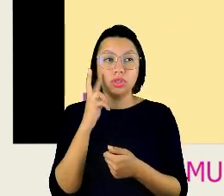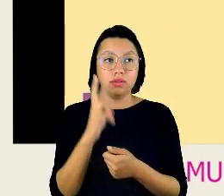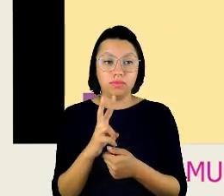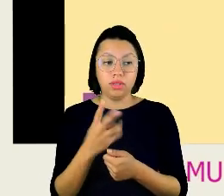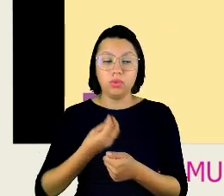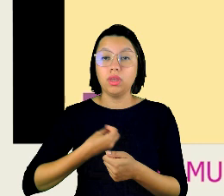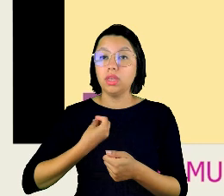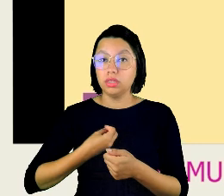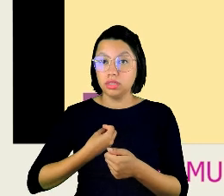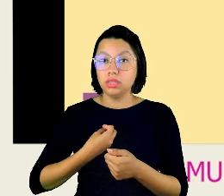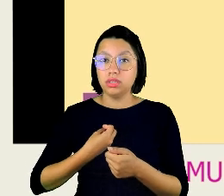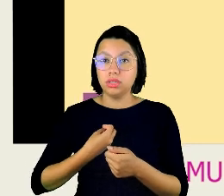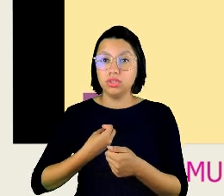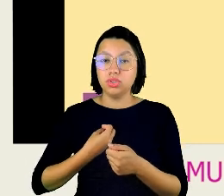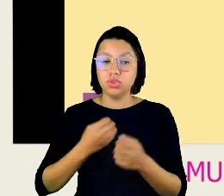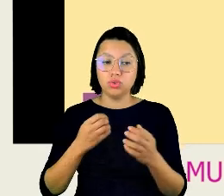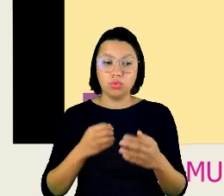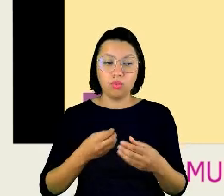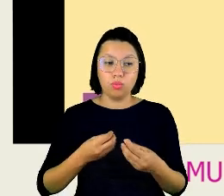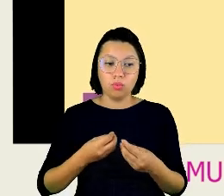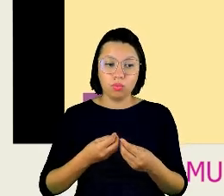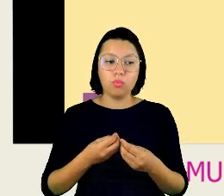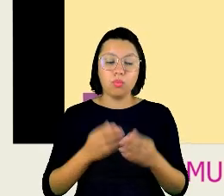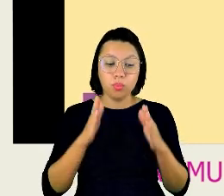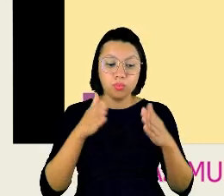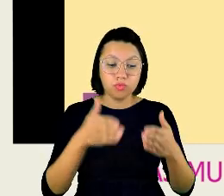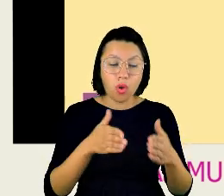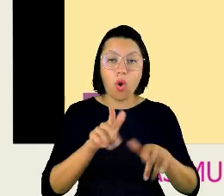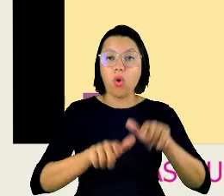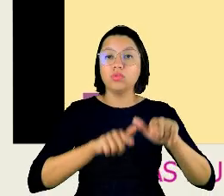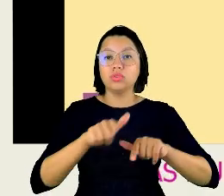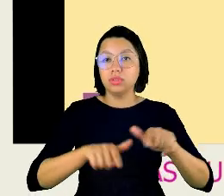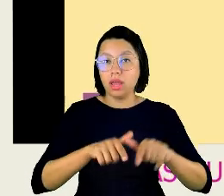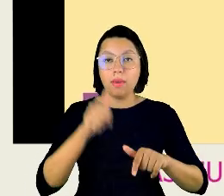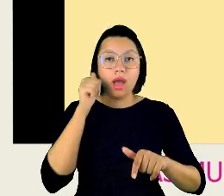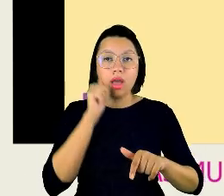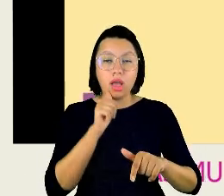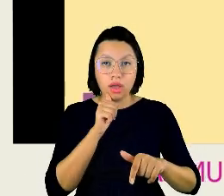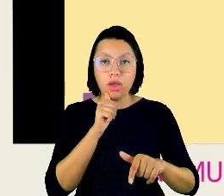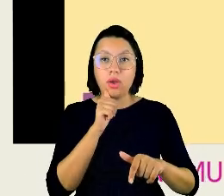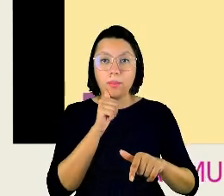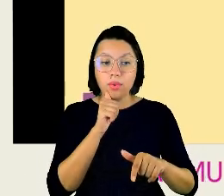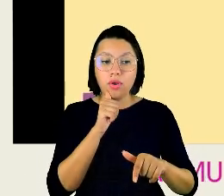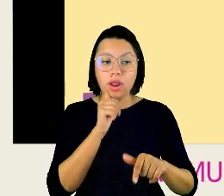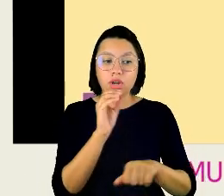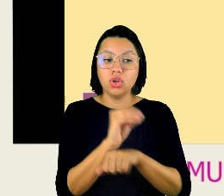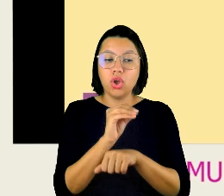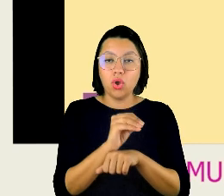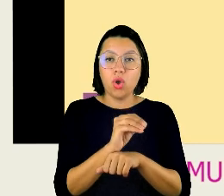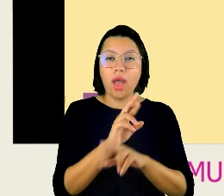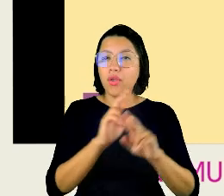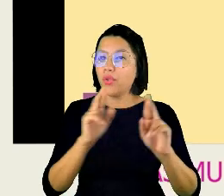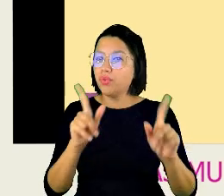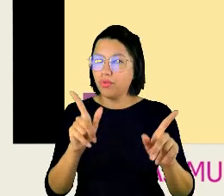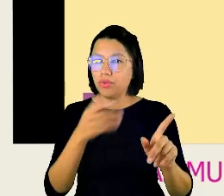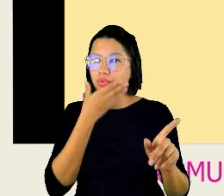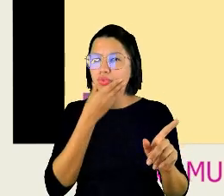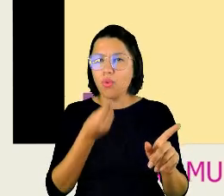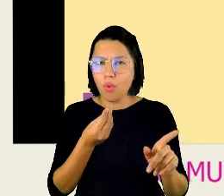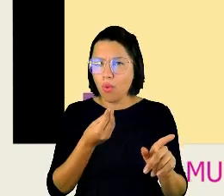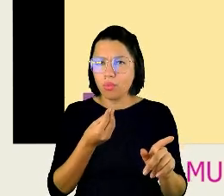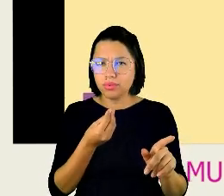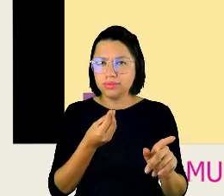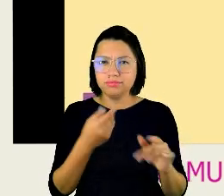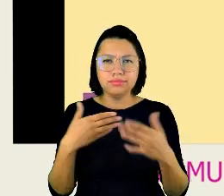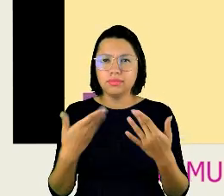que existe uma dedicação de tempo das mulheres para o trabalho de cuidado que é muito diferente da dedicação dos homens.